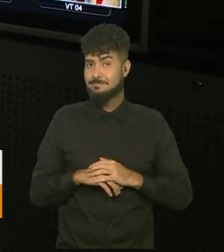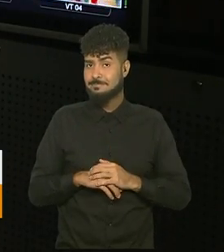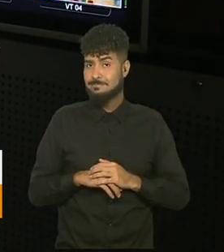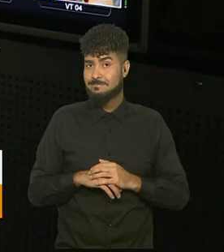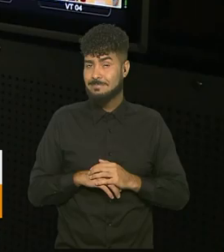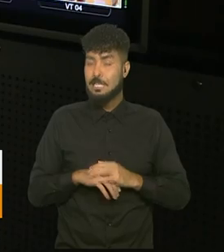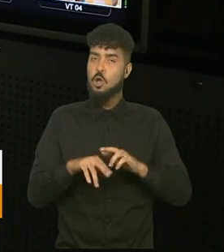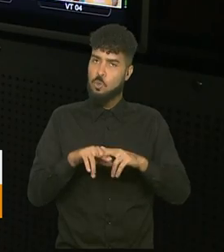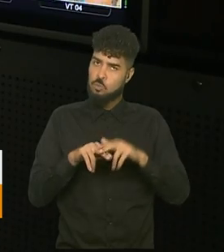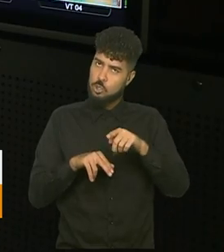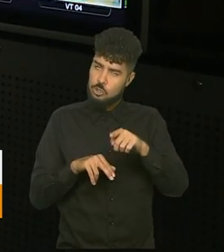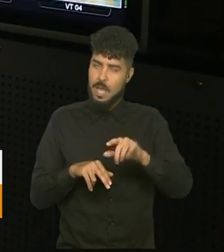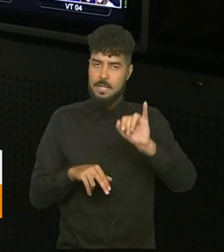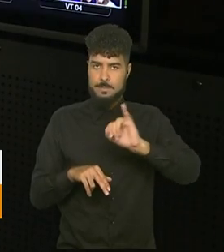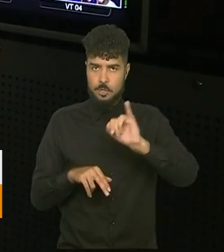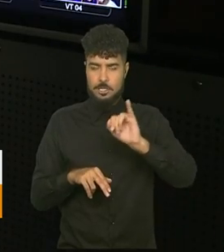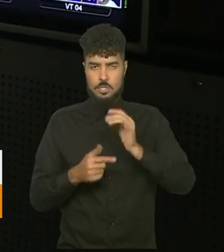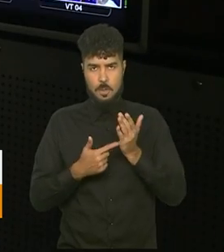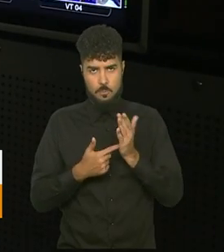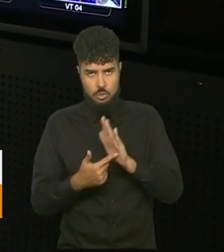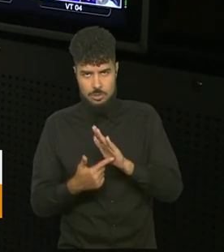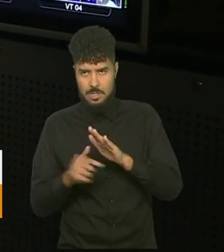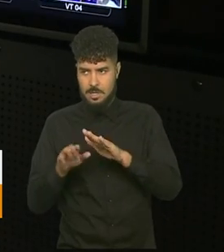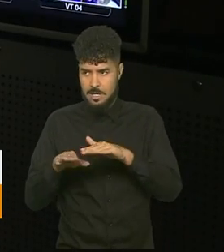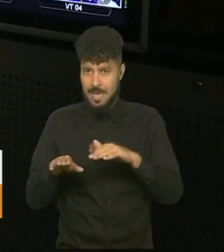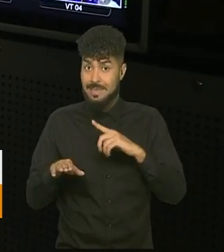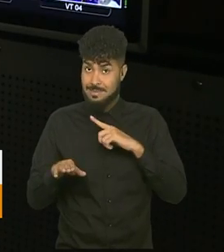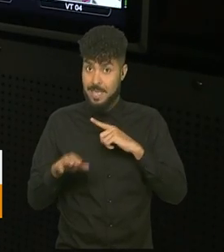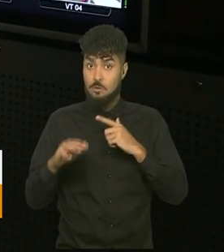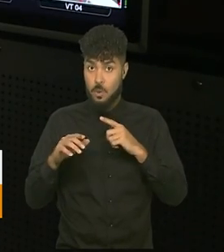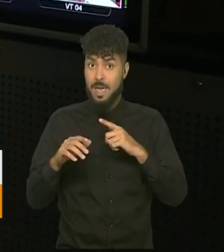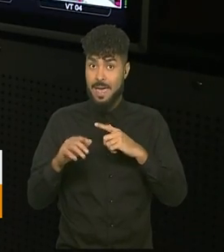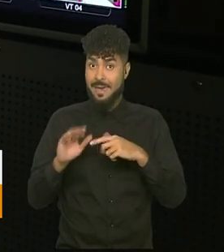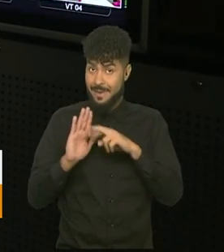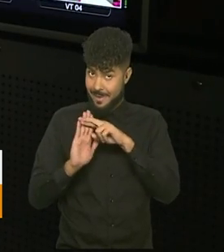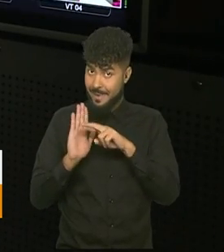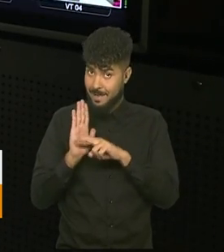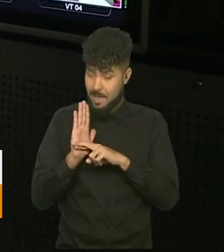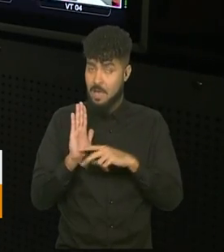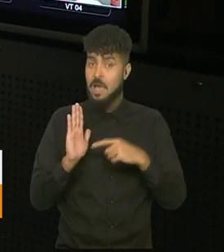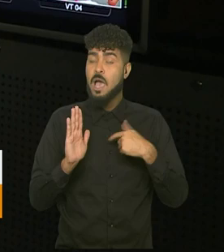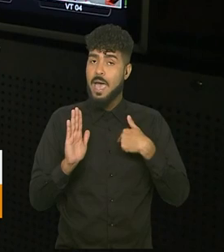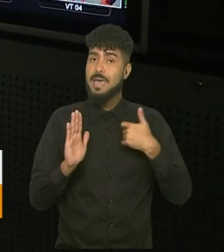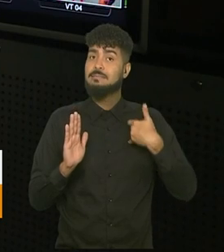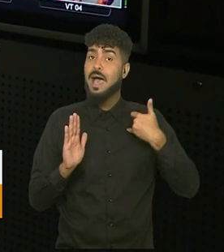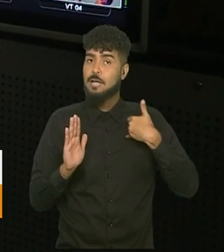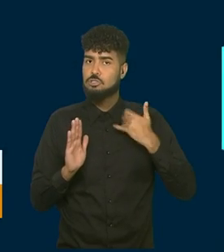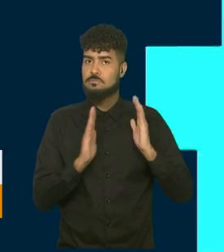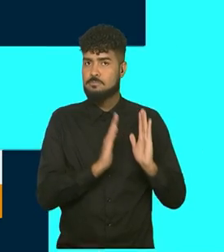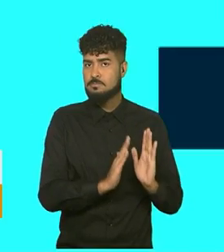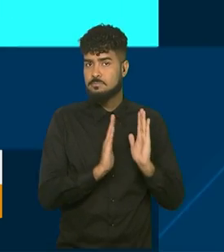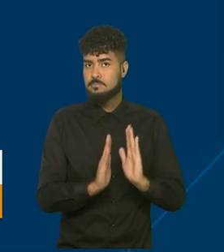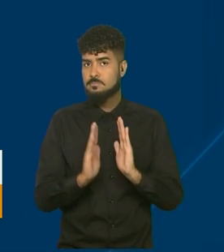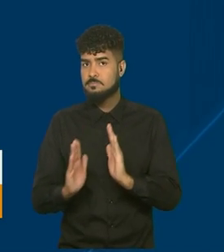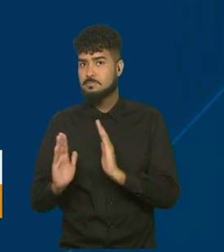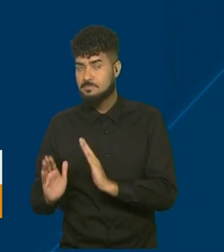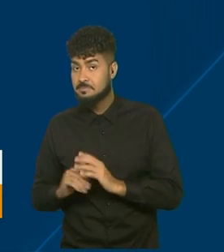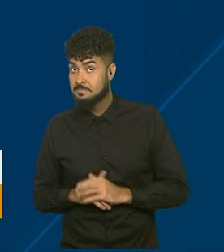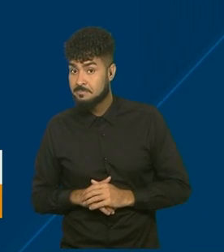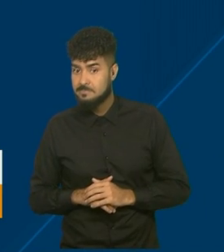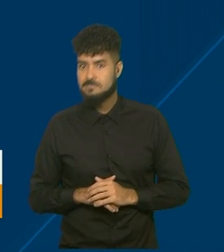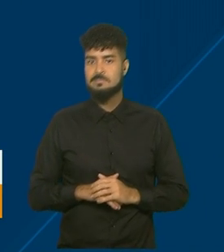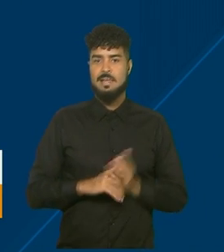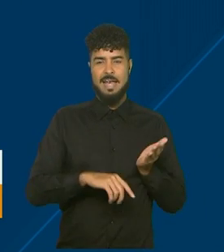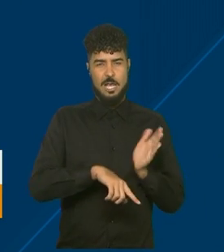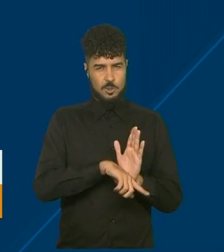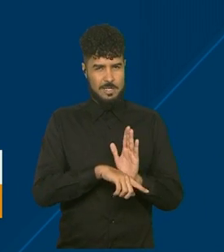isso, é importante mostrar aos pequenos que existe uma classificação indicativa. Para ajudar os pais,